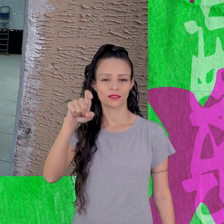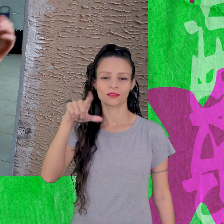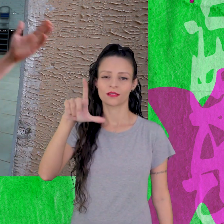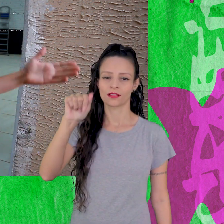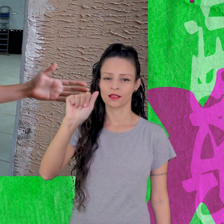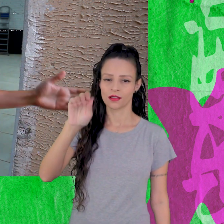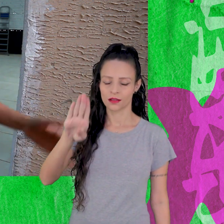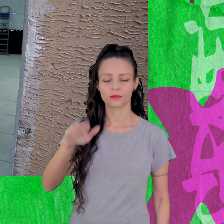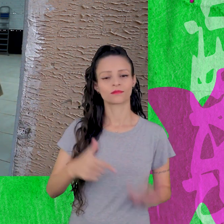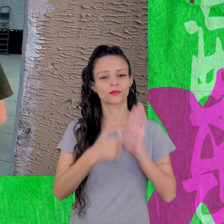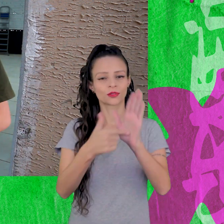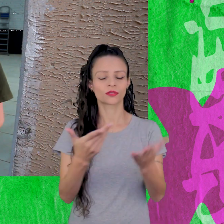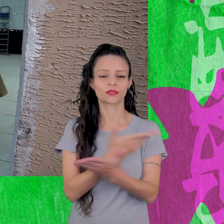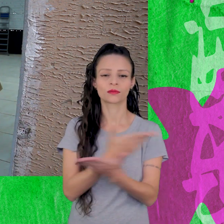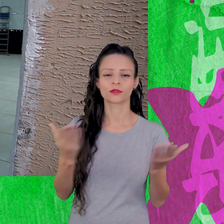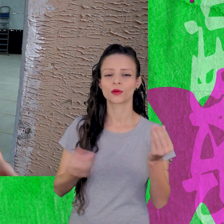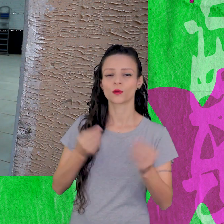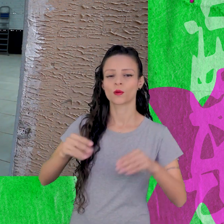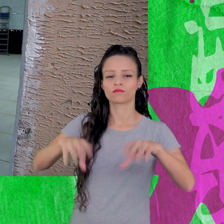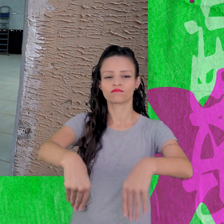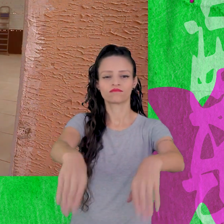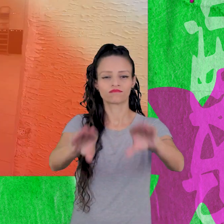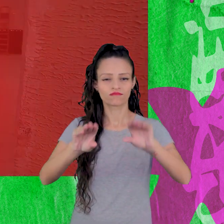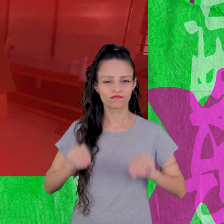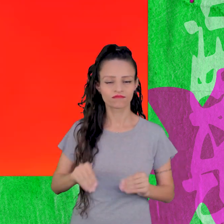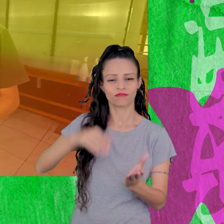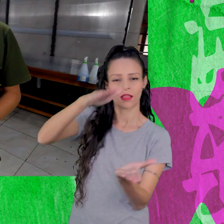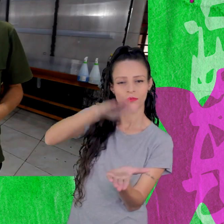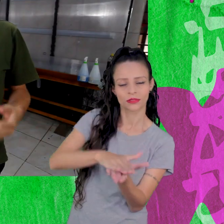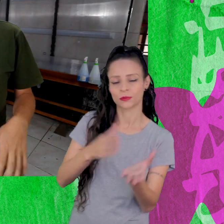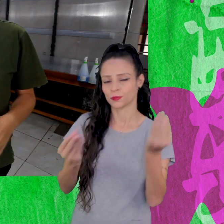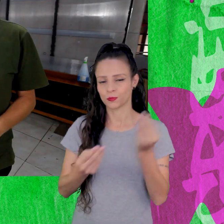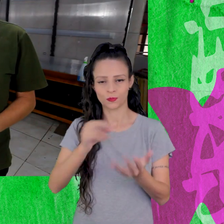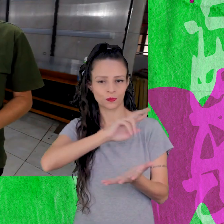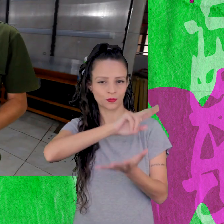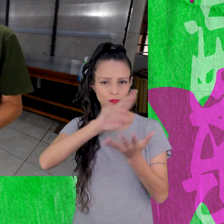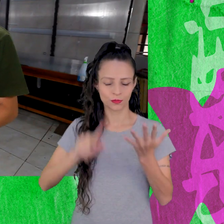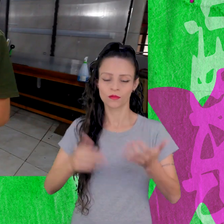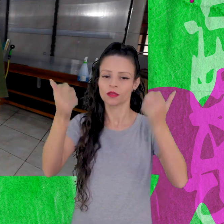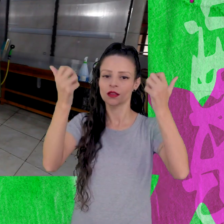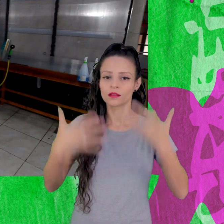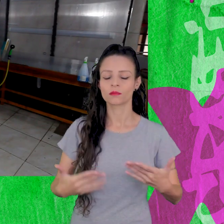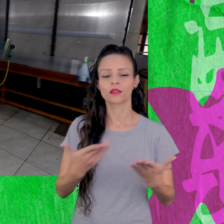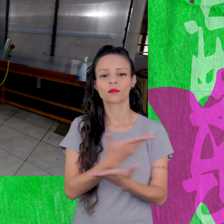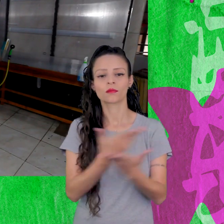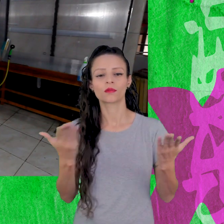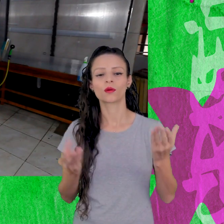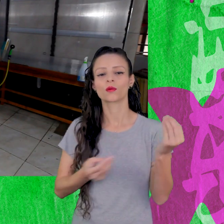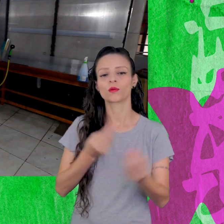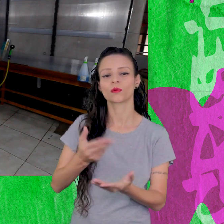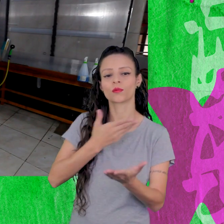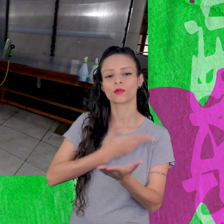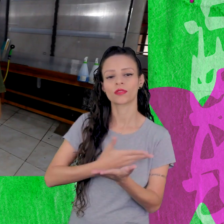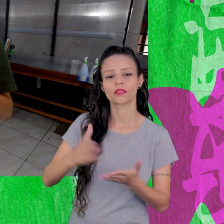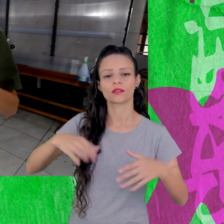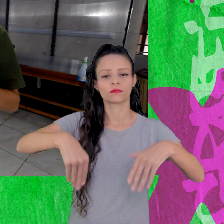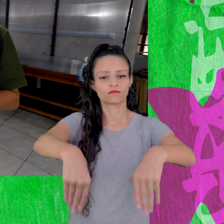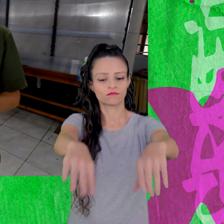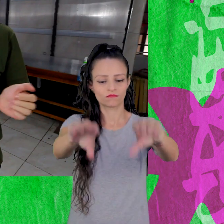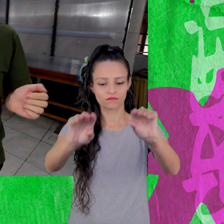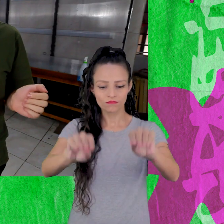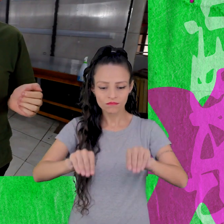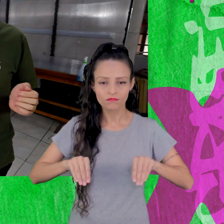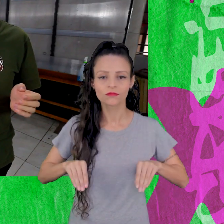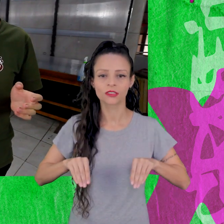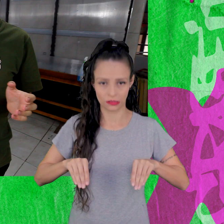serigráfico, gravações de tela, impressão e tudo mais. Falar um pouco para vocês aqui do início da serigrafia, quando a gente sai da